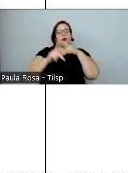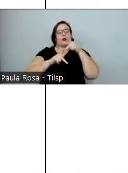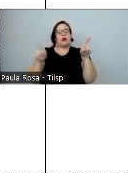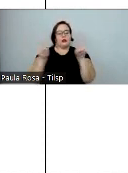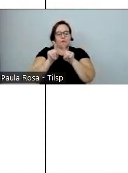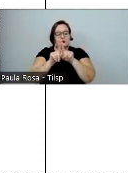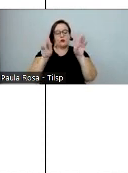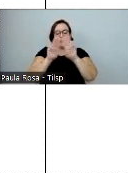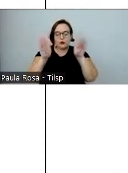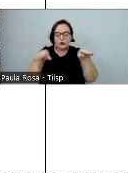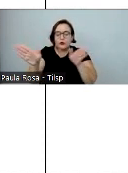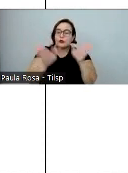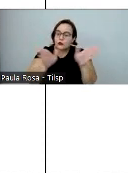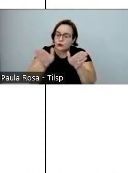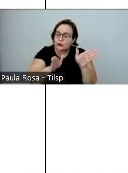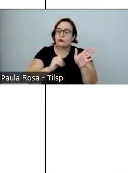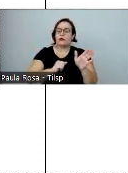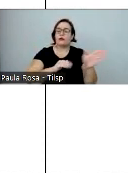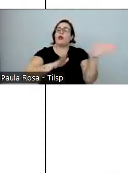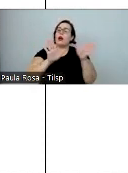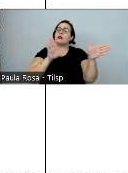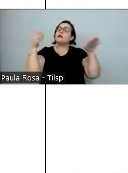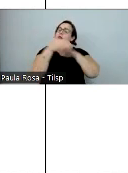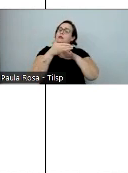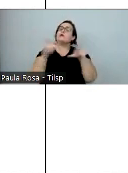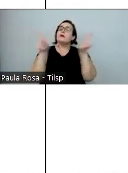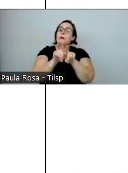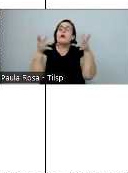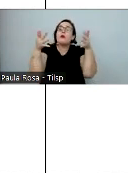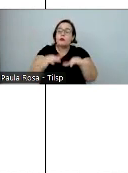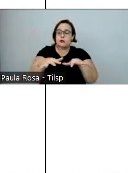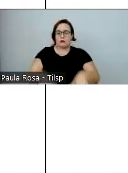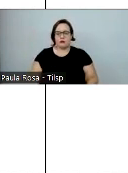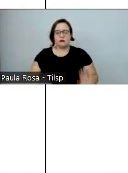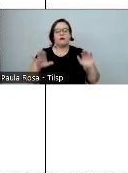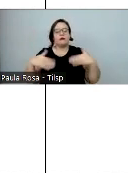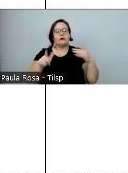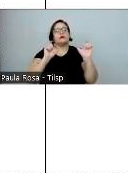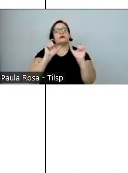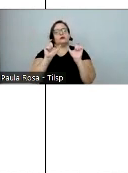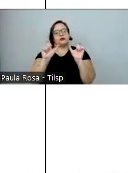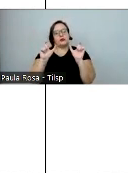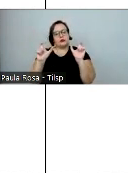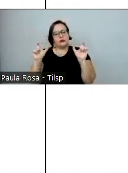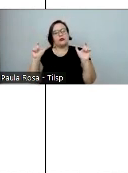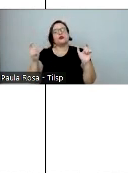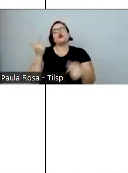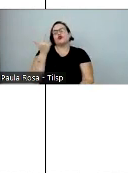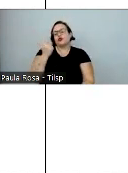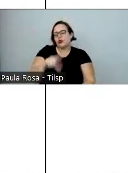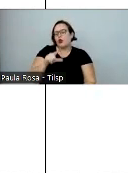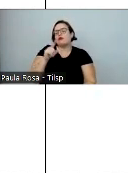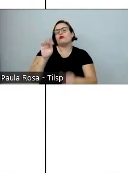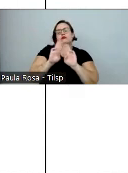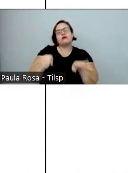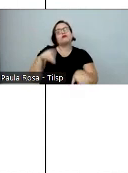são acessíveis e além de acessíveis eles são inclusivos né então esses termos eles eles levam mais uma vez o museu para